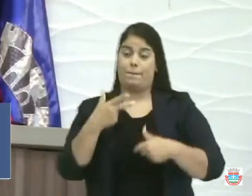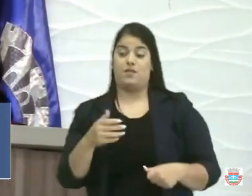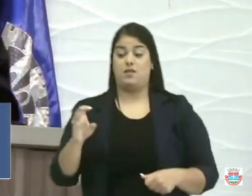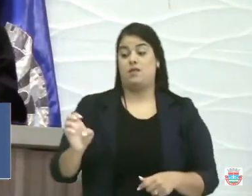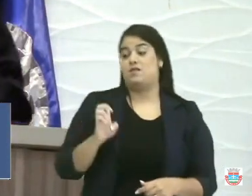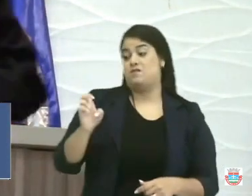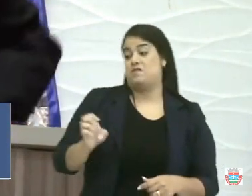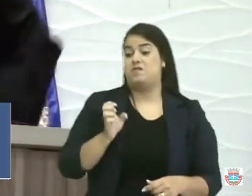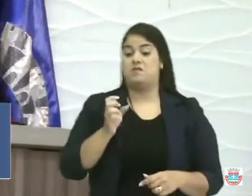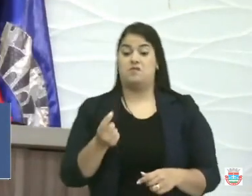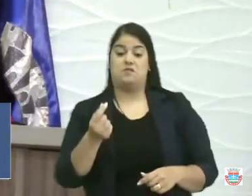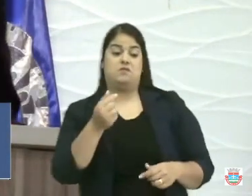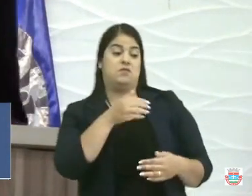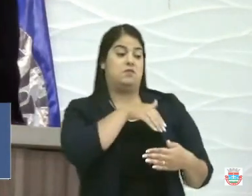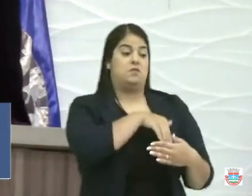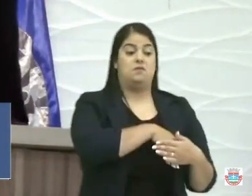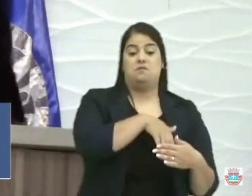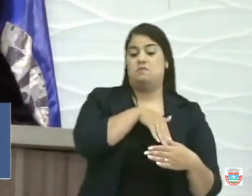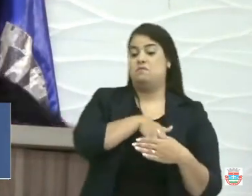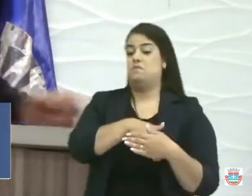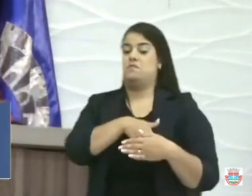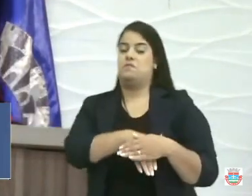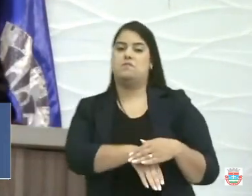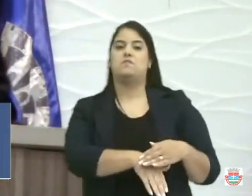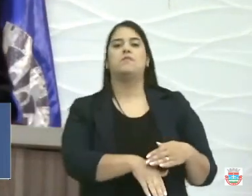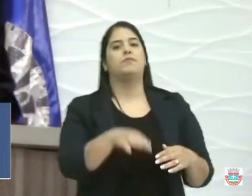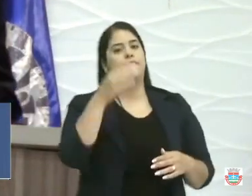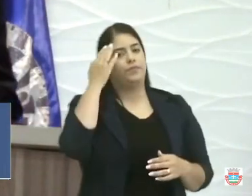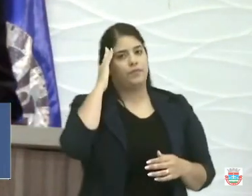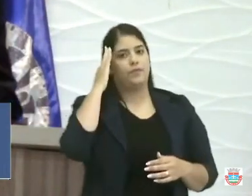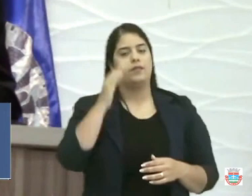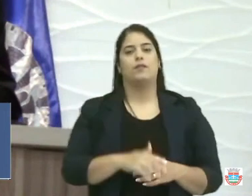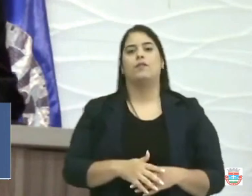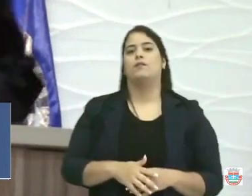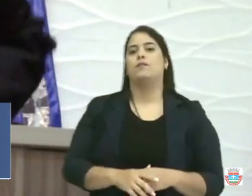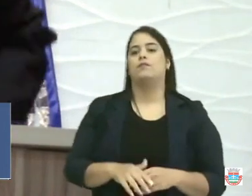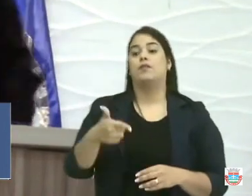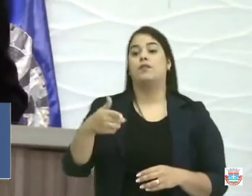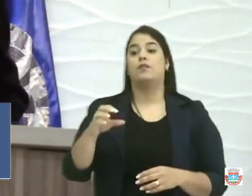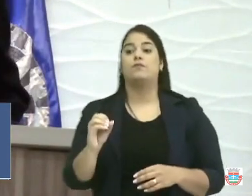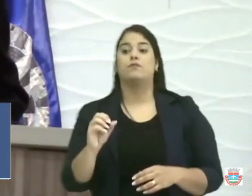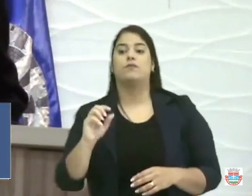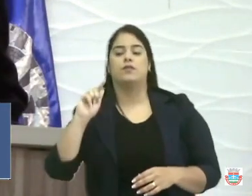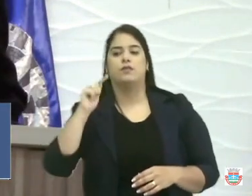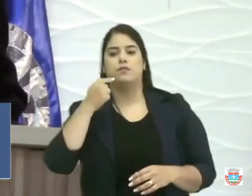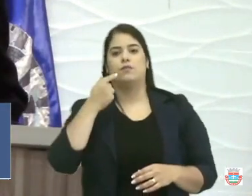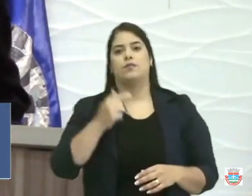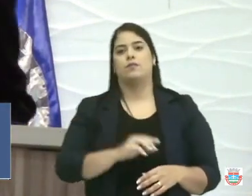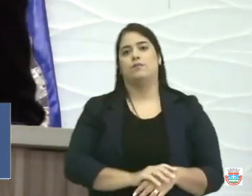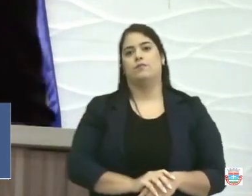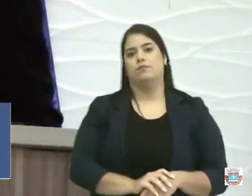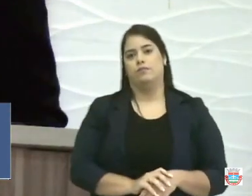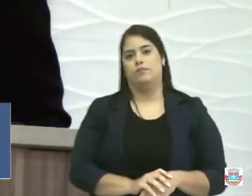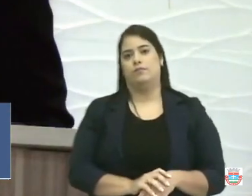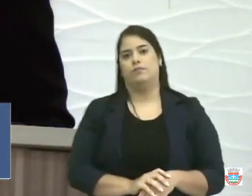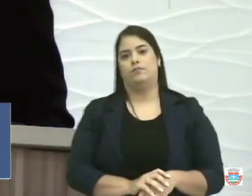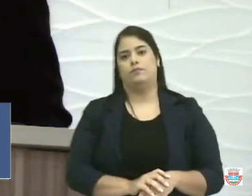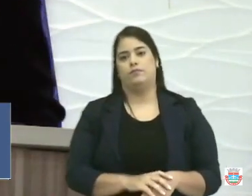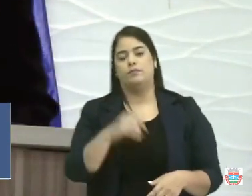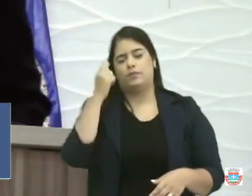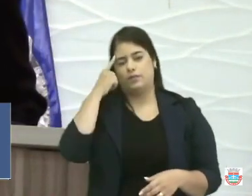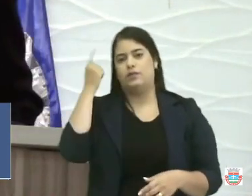bolso. Olha, vamos ali pro leilão, toma 20 mil, o cabo só compra 10. E 10 dentro do bolso. Tá ligado,